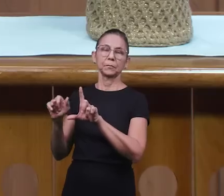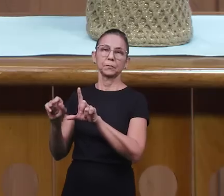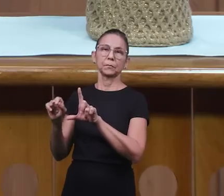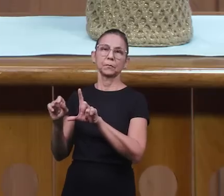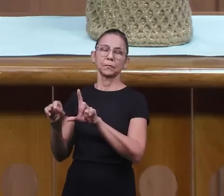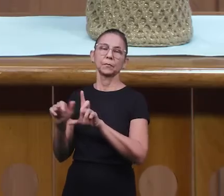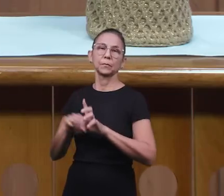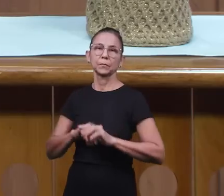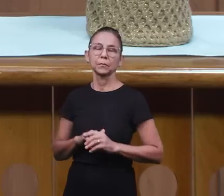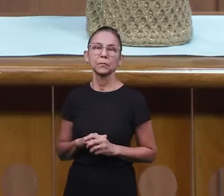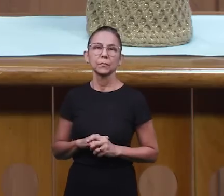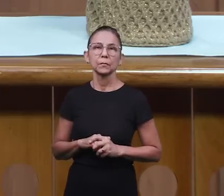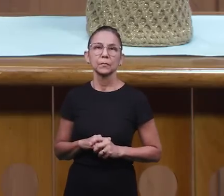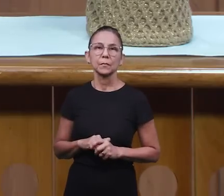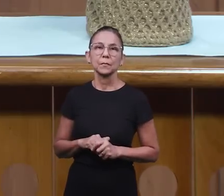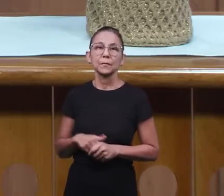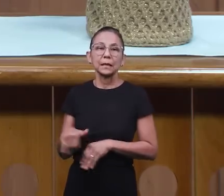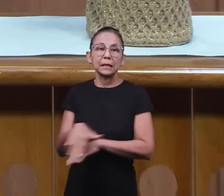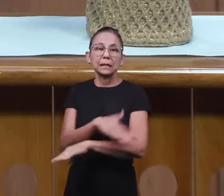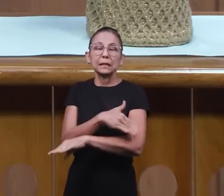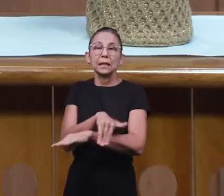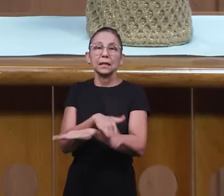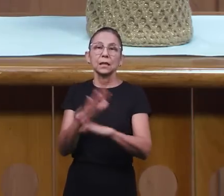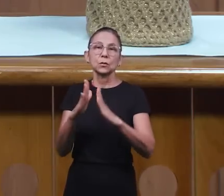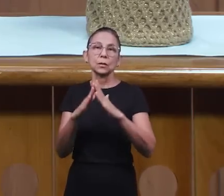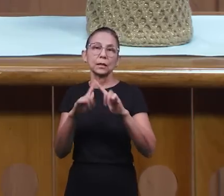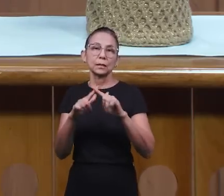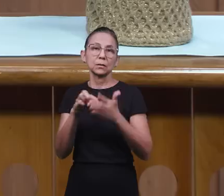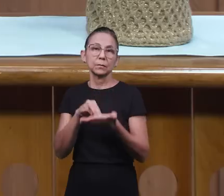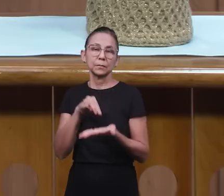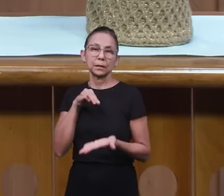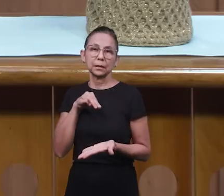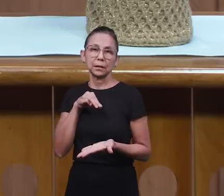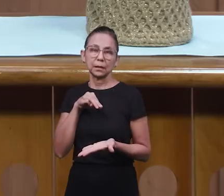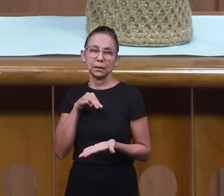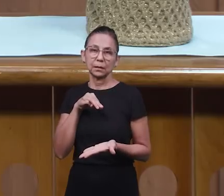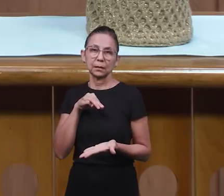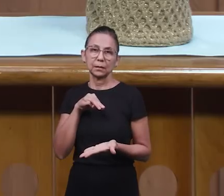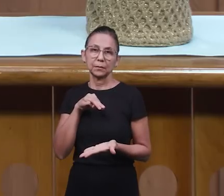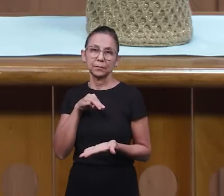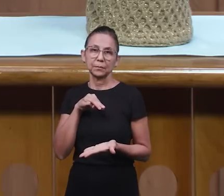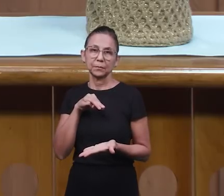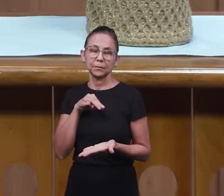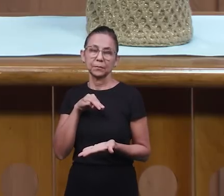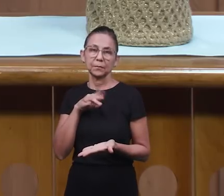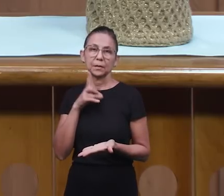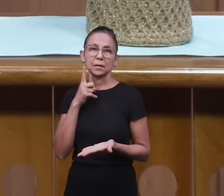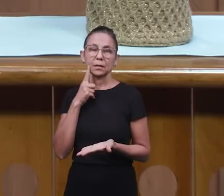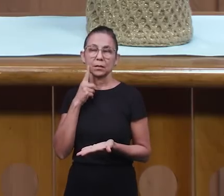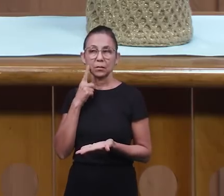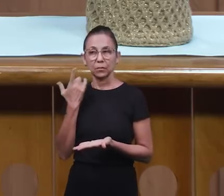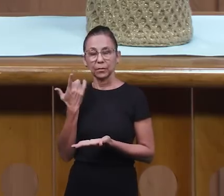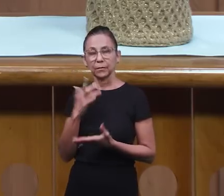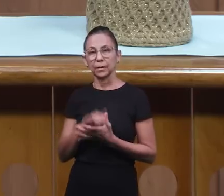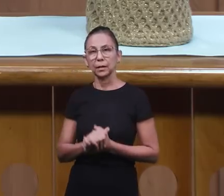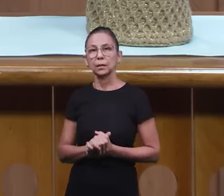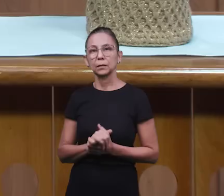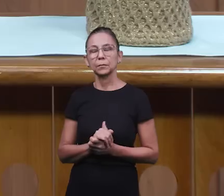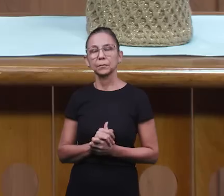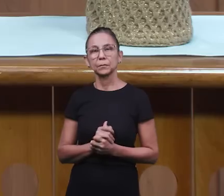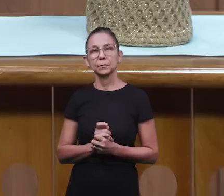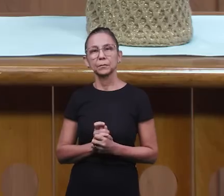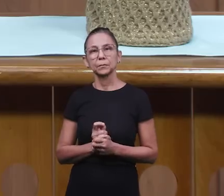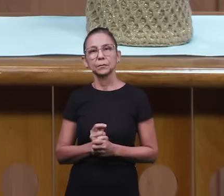e ali encontrar a igreja mais próxima de você. Ele vai te direcionar a um site no